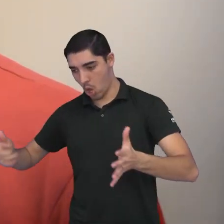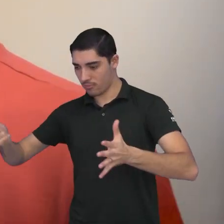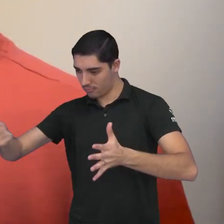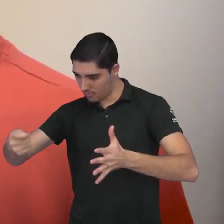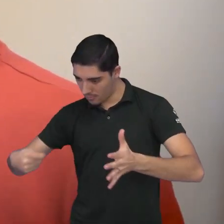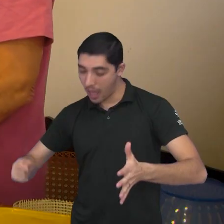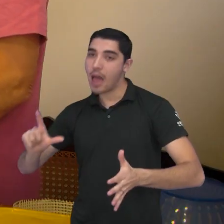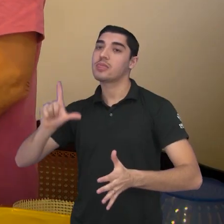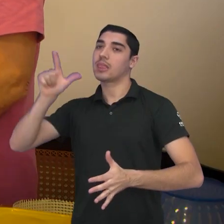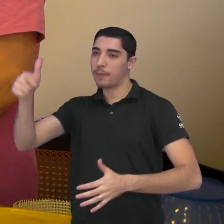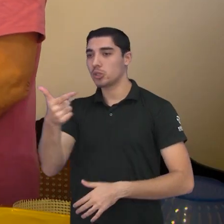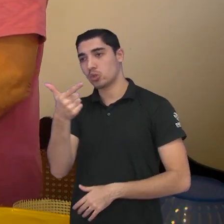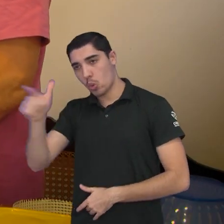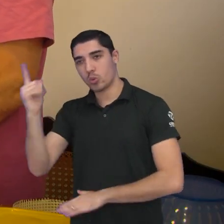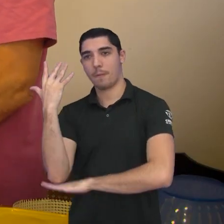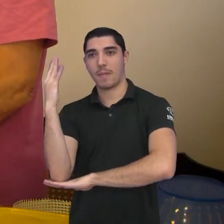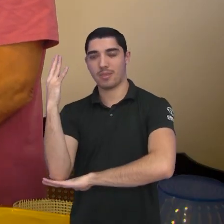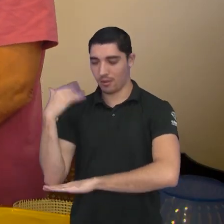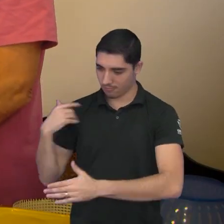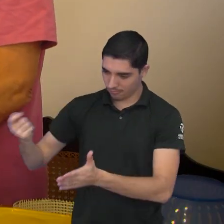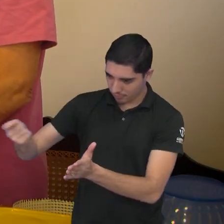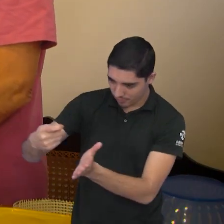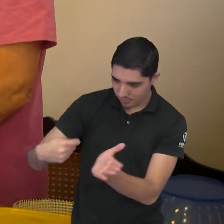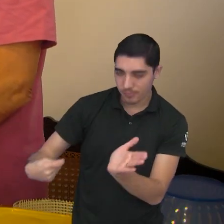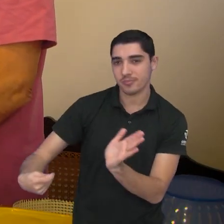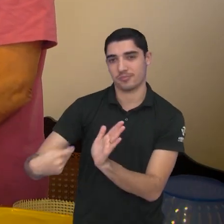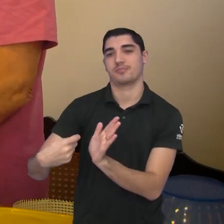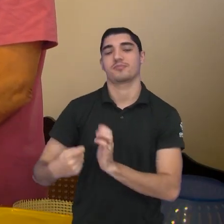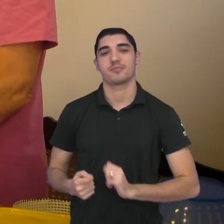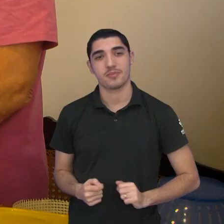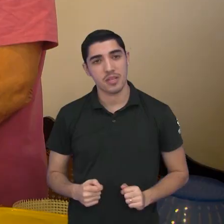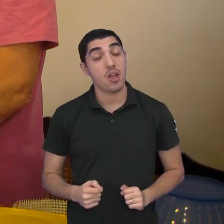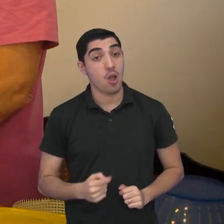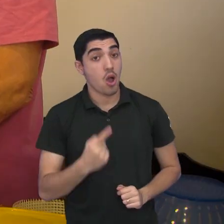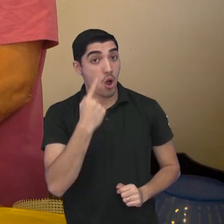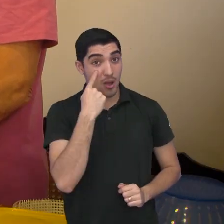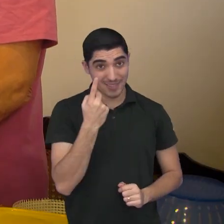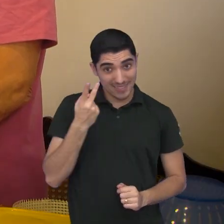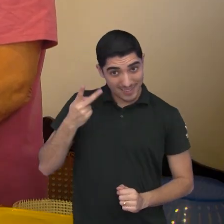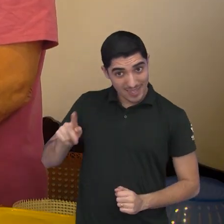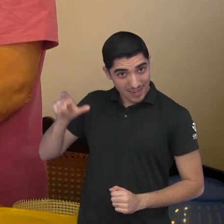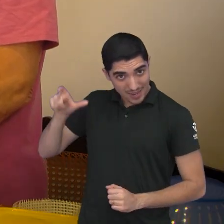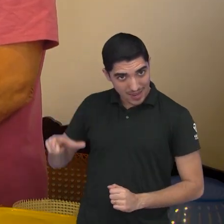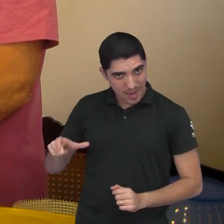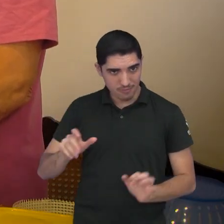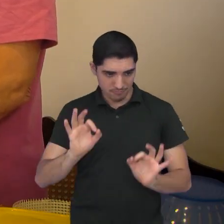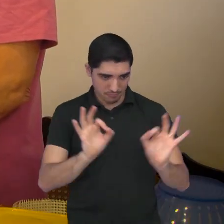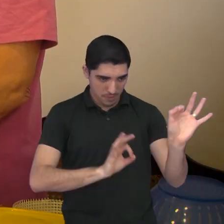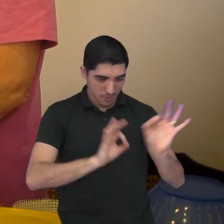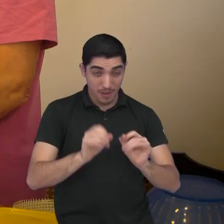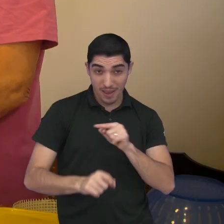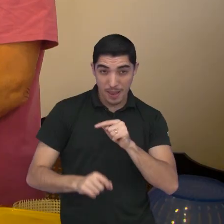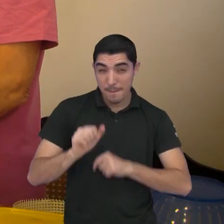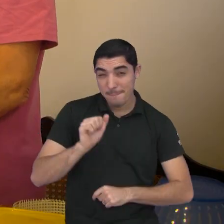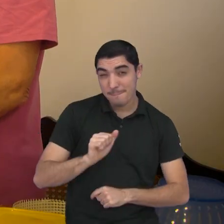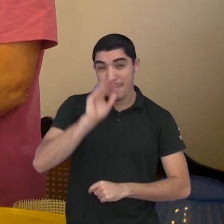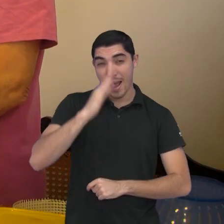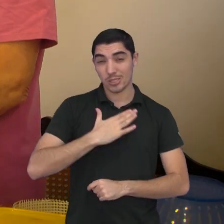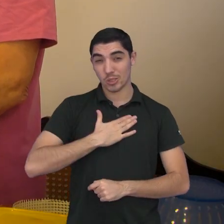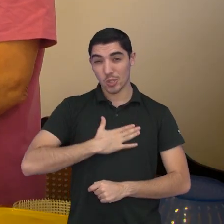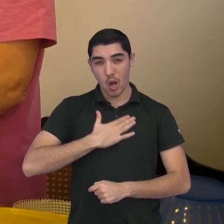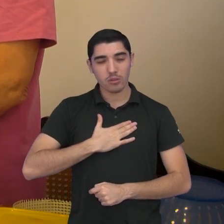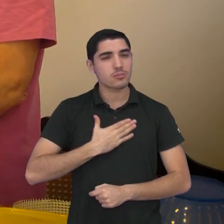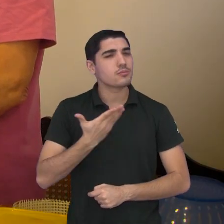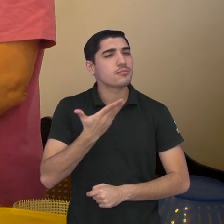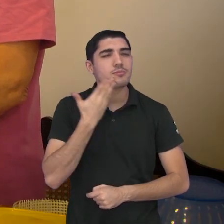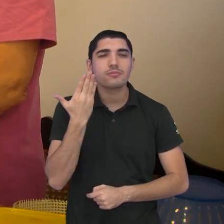caso dos quadros. Né? Olha só, uma das obras do Evaldo, que é uma das favoritas dele, tão fácil acesso, na Rua